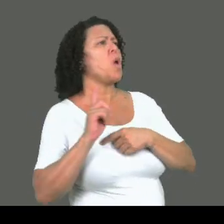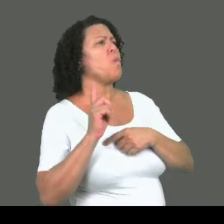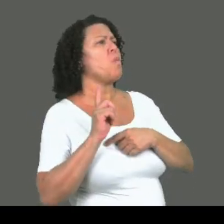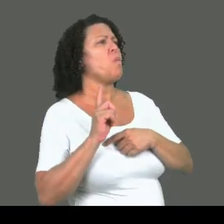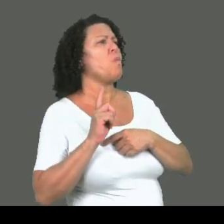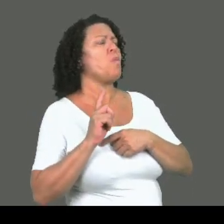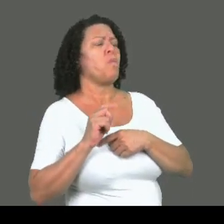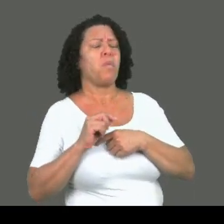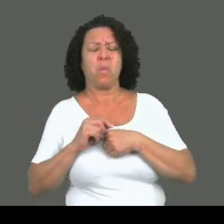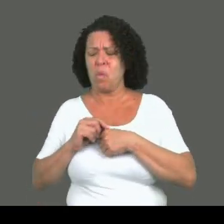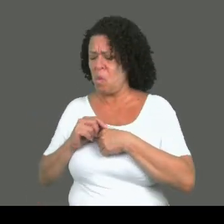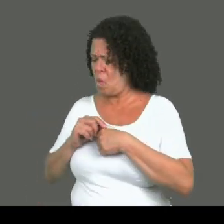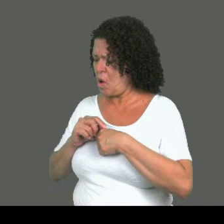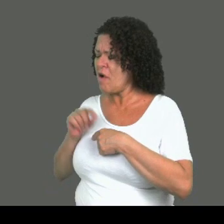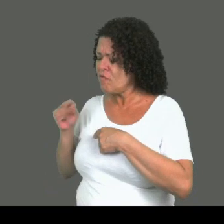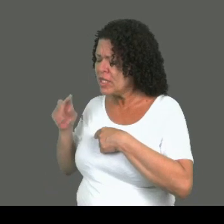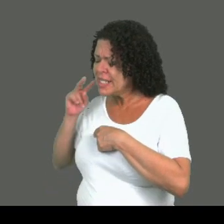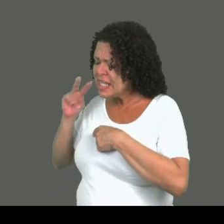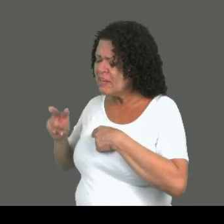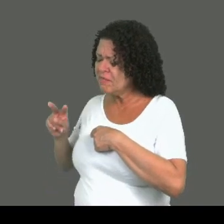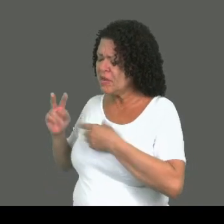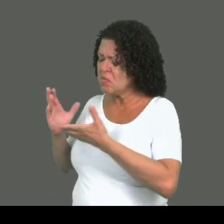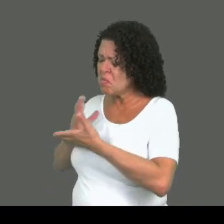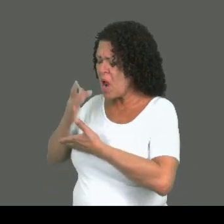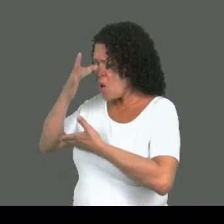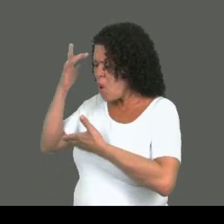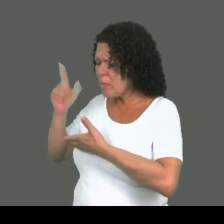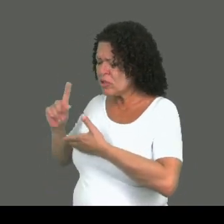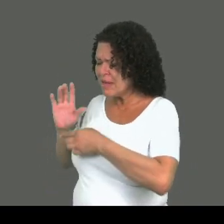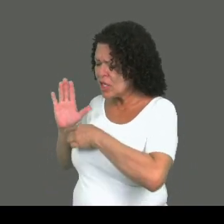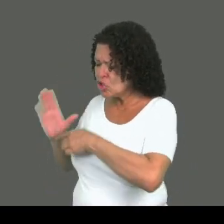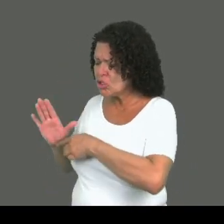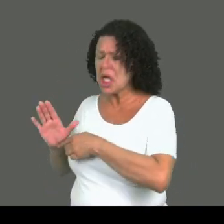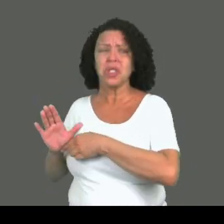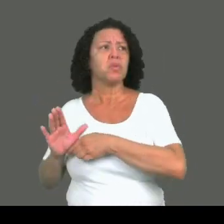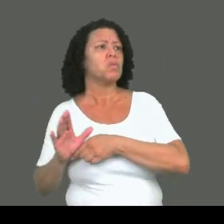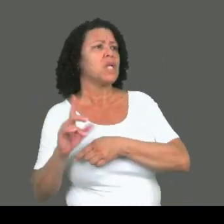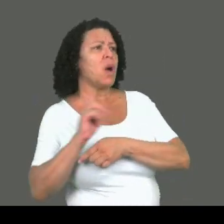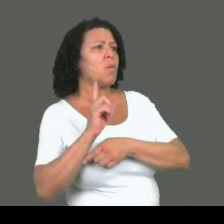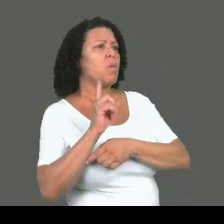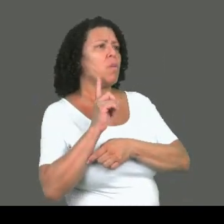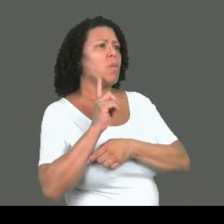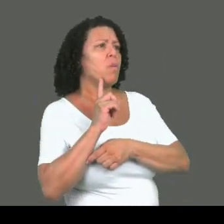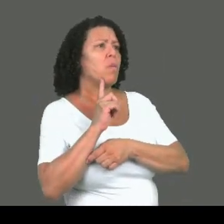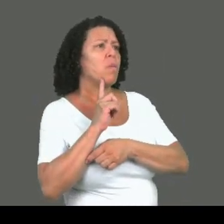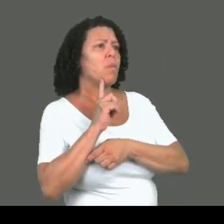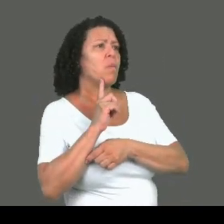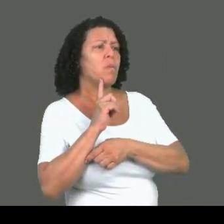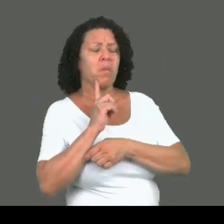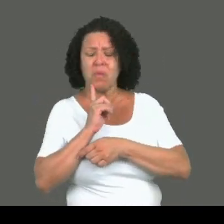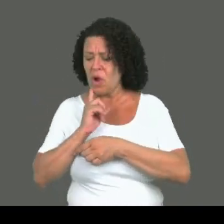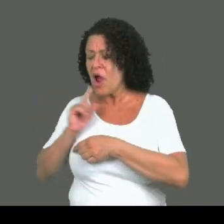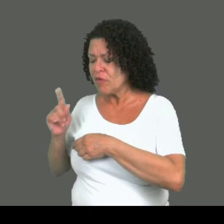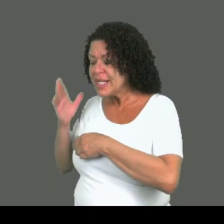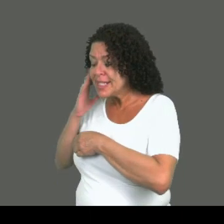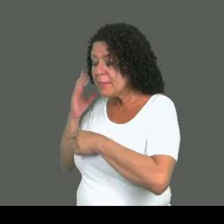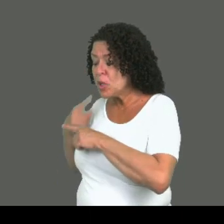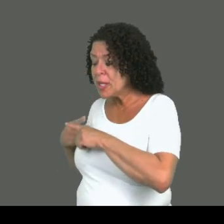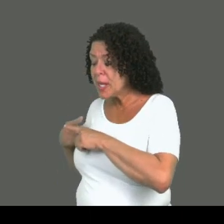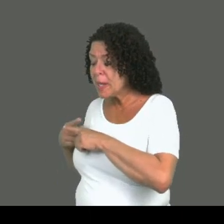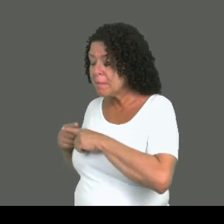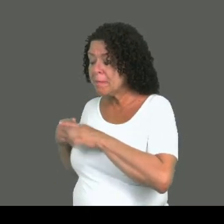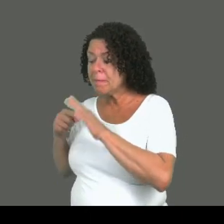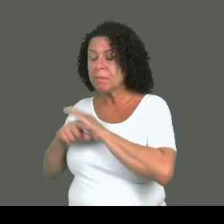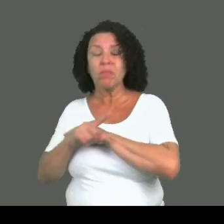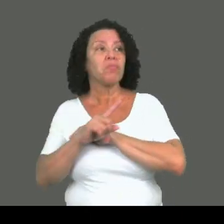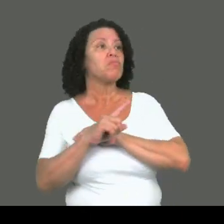"Não." "Você viu alguém que não estava ajudando?" "Não." "Você sabe por quê?"